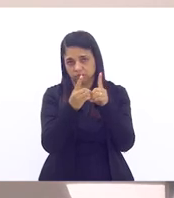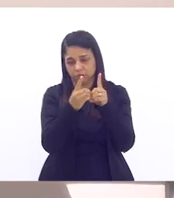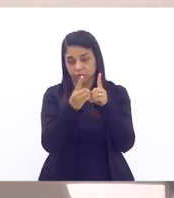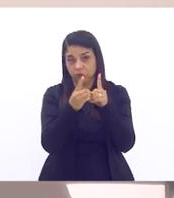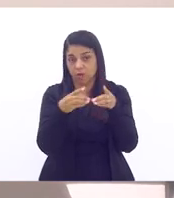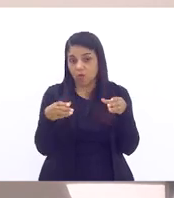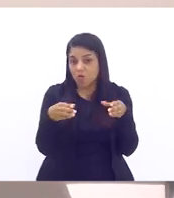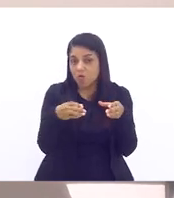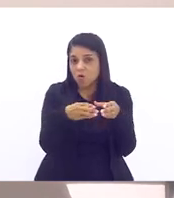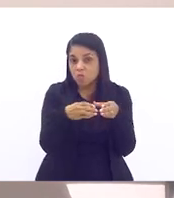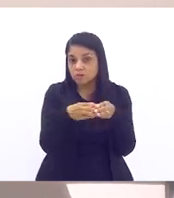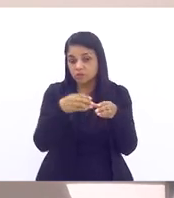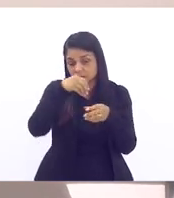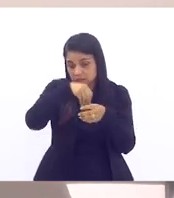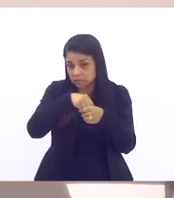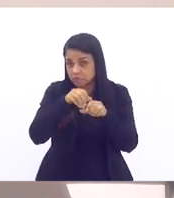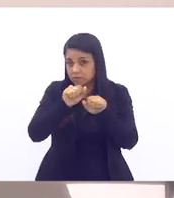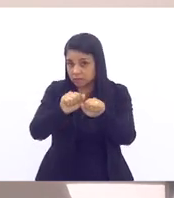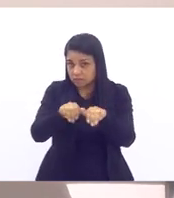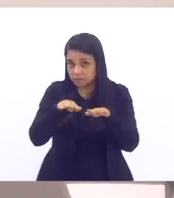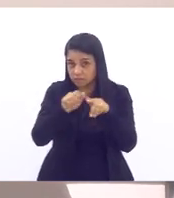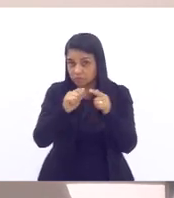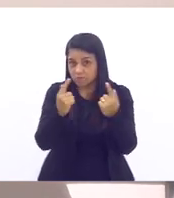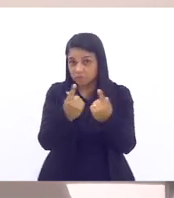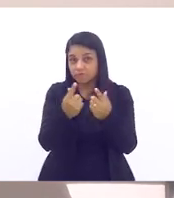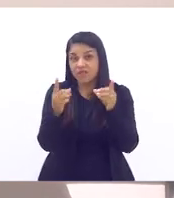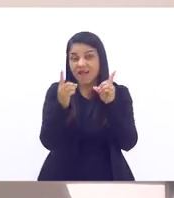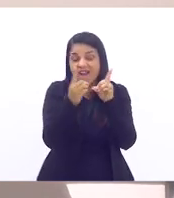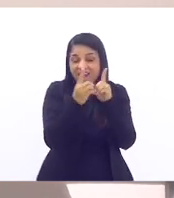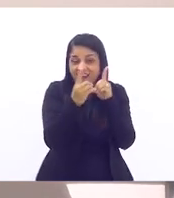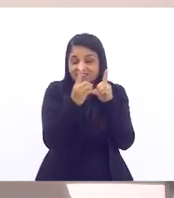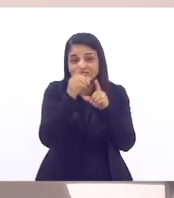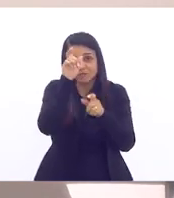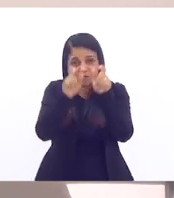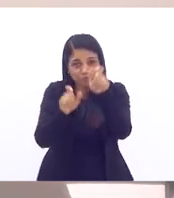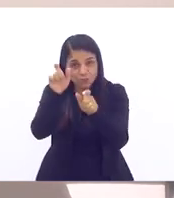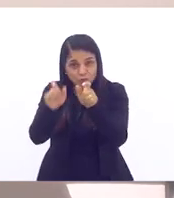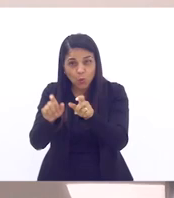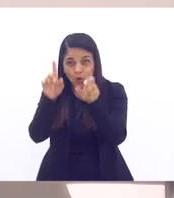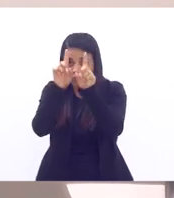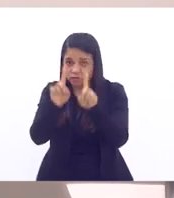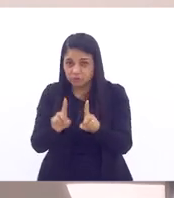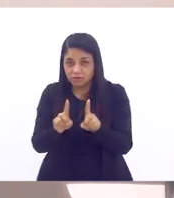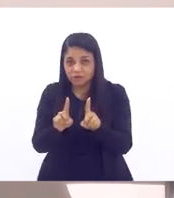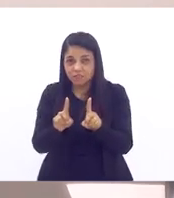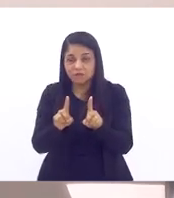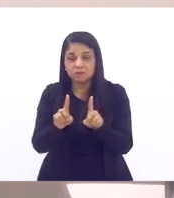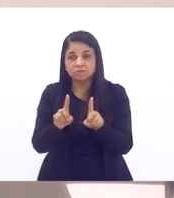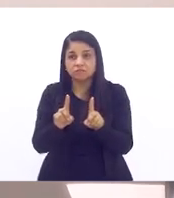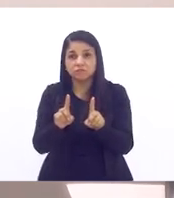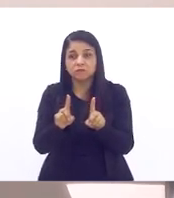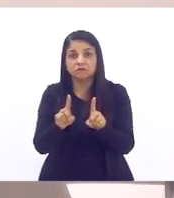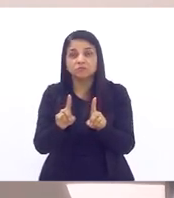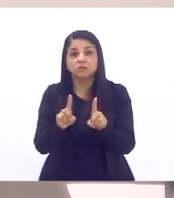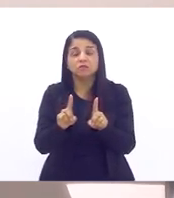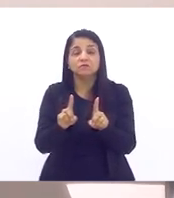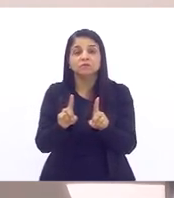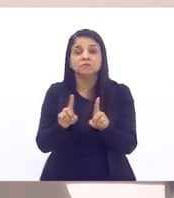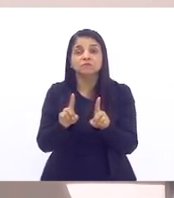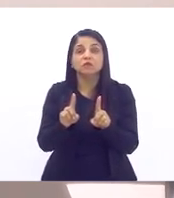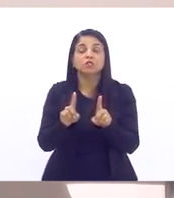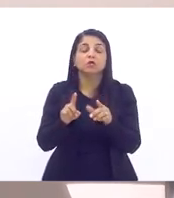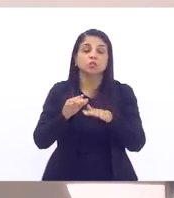ela hoje aqui na alerj é uma comissão de atendimento para as pessoas com deficiência de deficiência e também